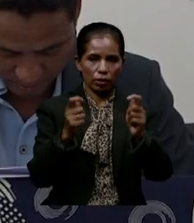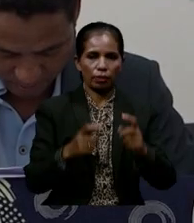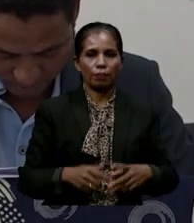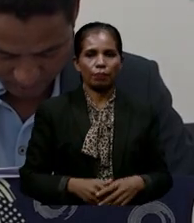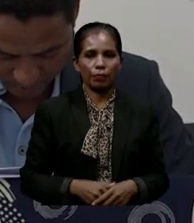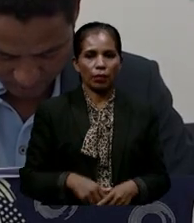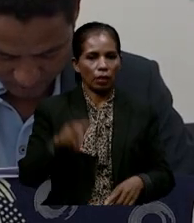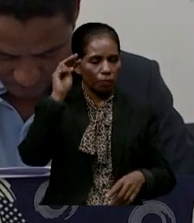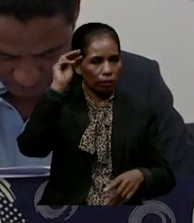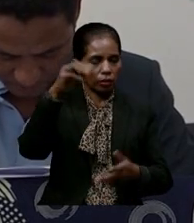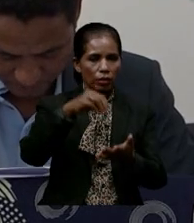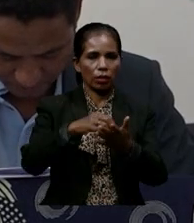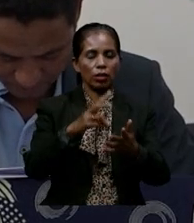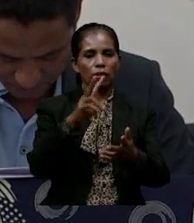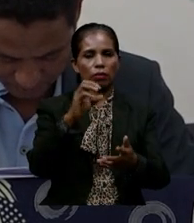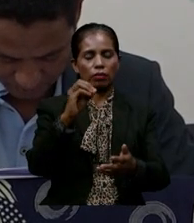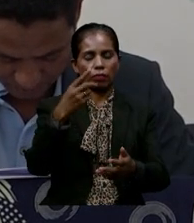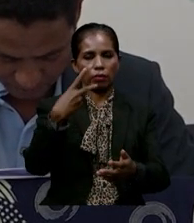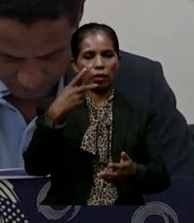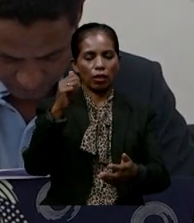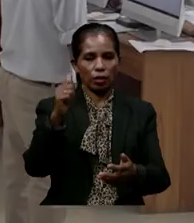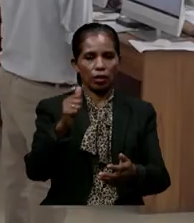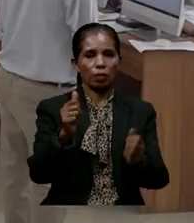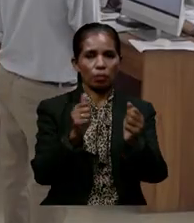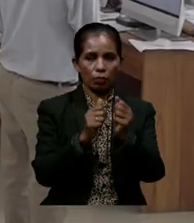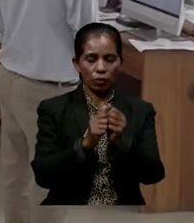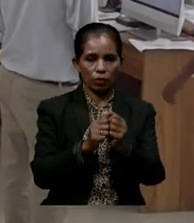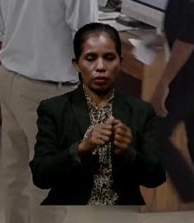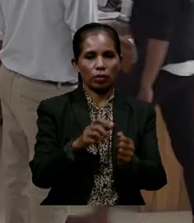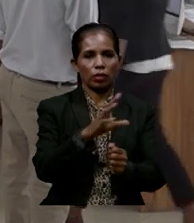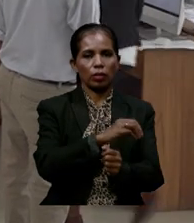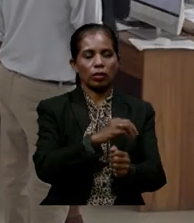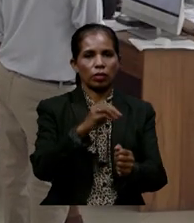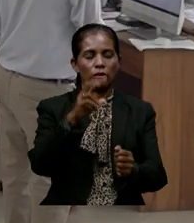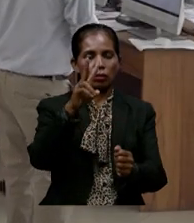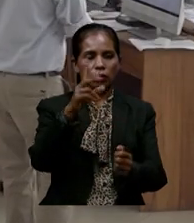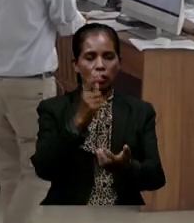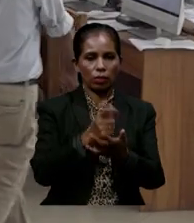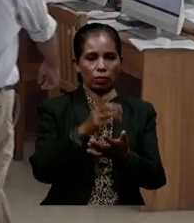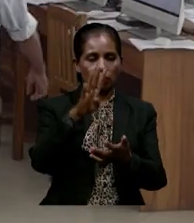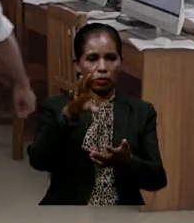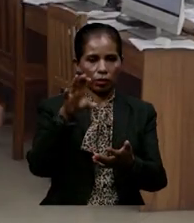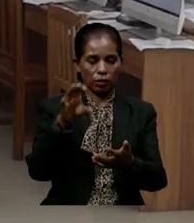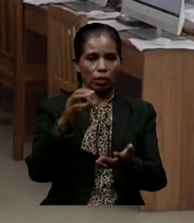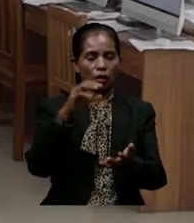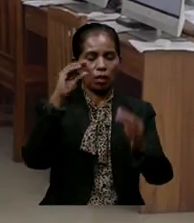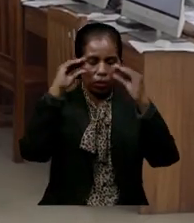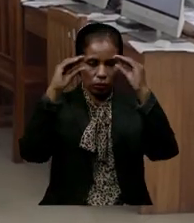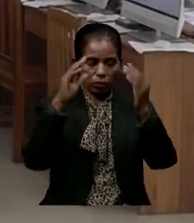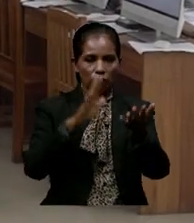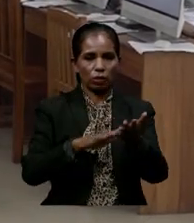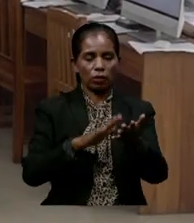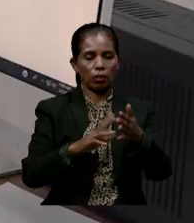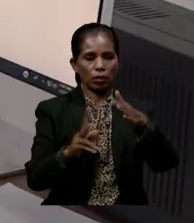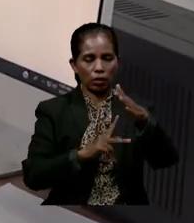O Ministério coloca vaga para manorin na Rihun Rua Atushat, Atuhanorin e a pré-escolar no ensino básico